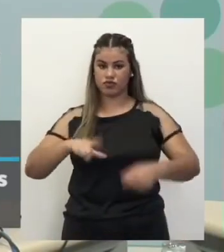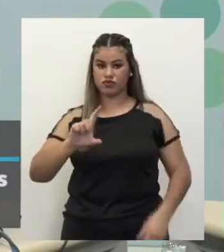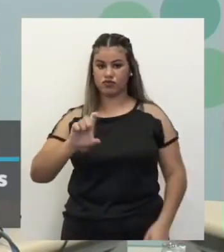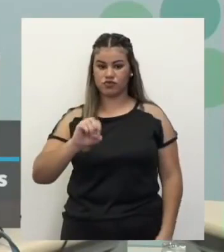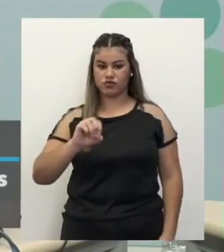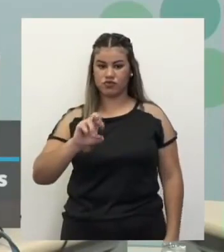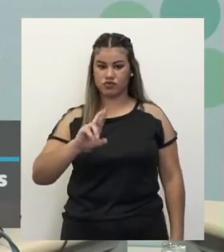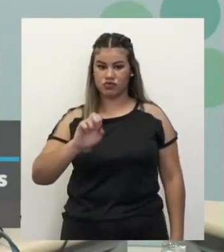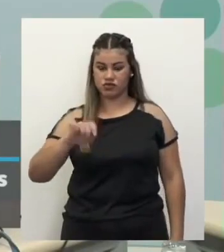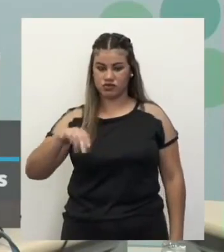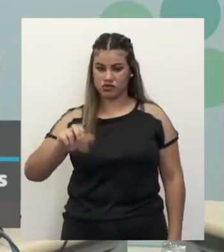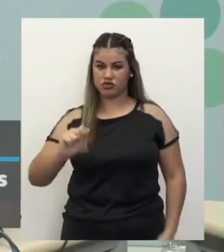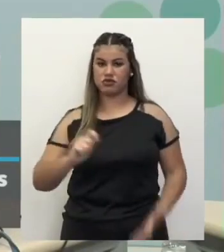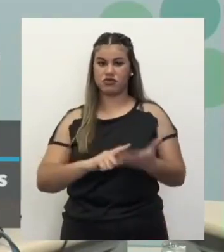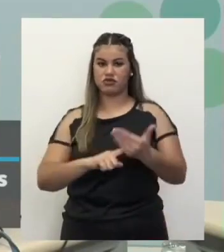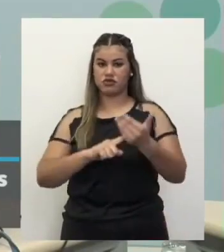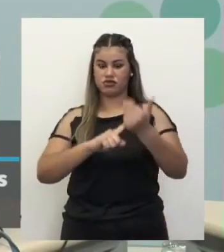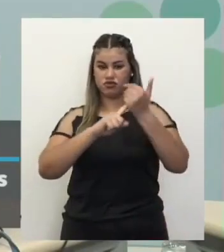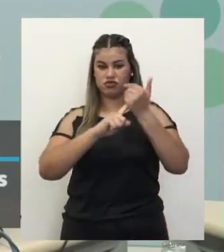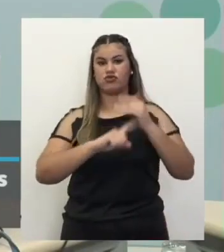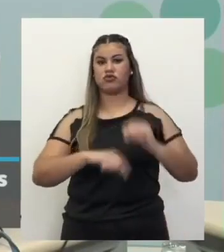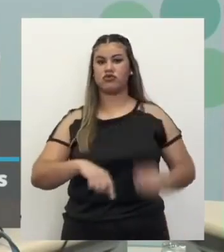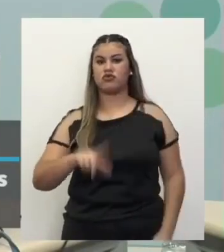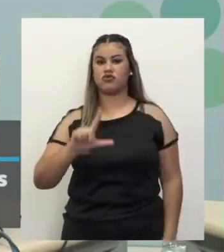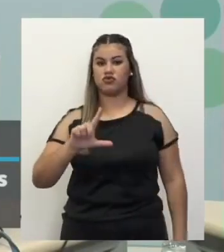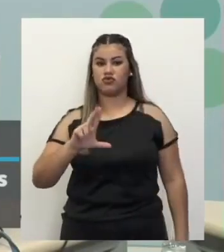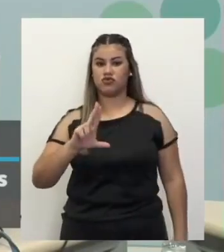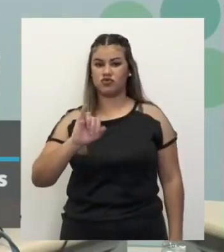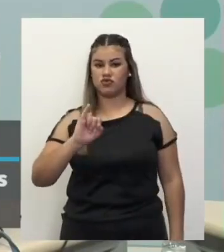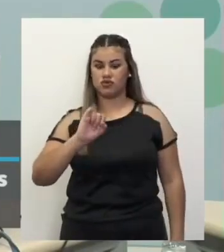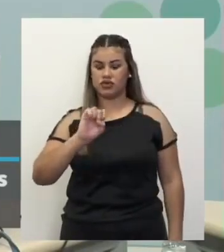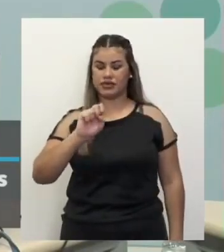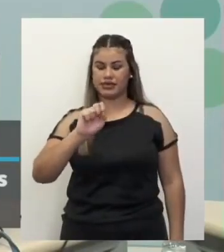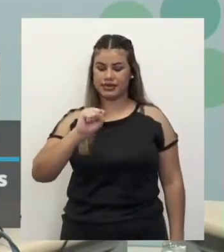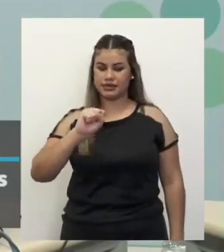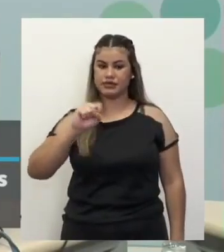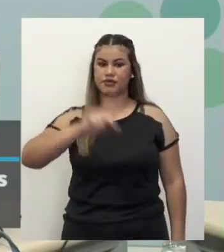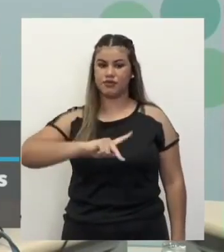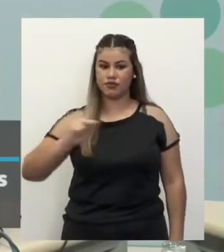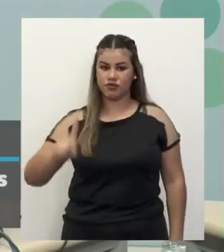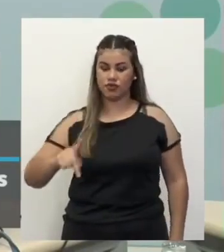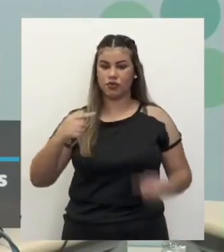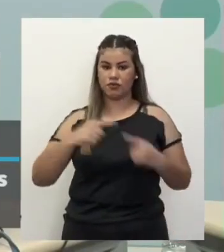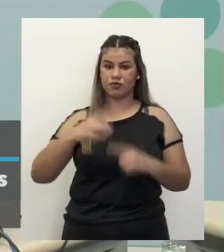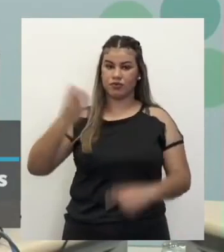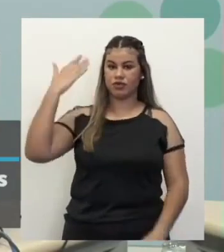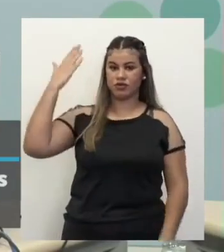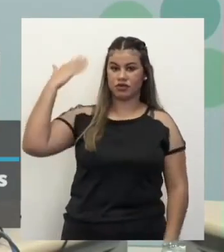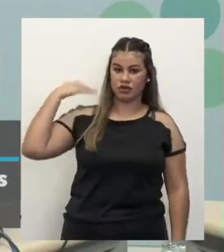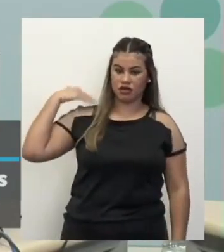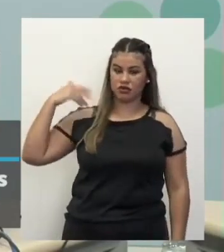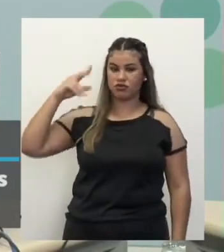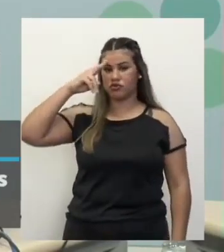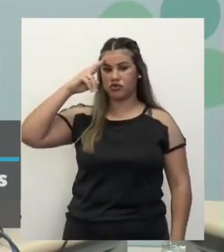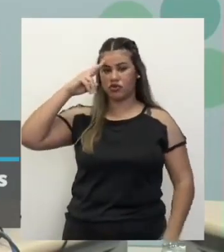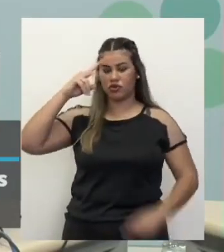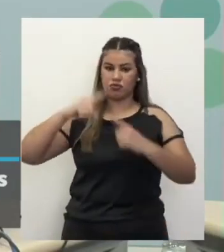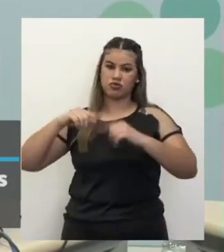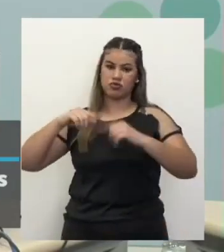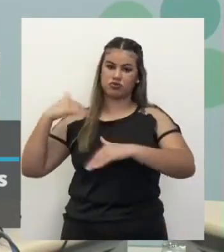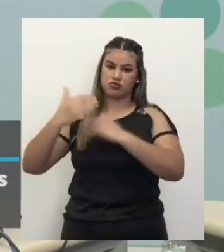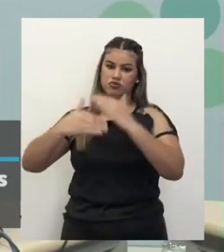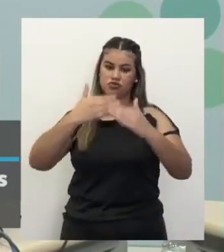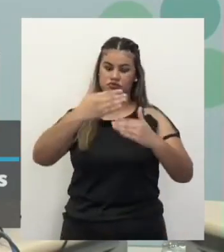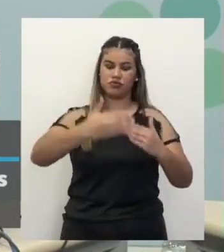colocou tecnologia. O professor Luiz colocou passado histórico, né, ligado ao